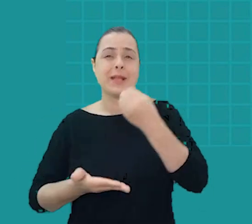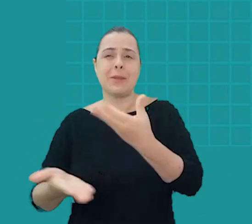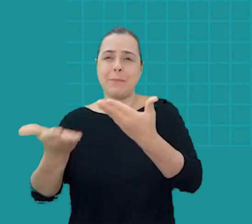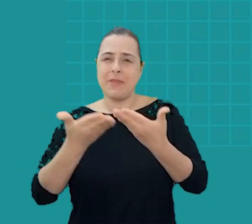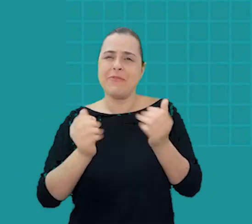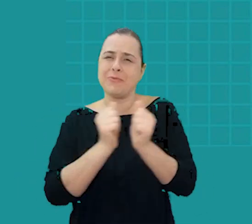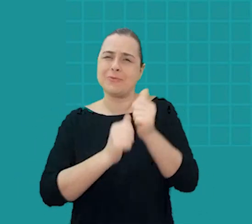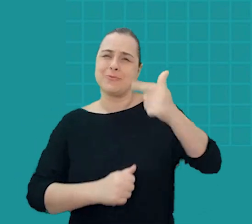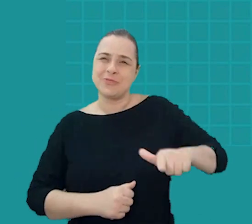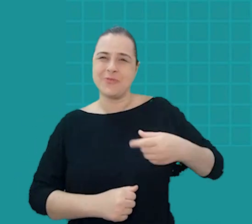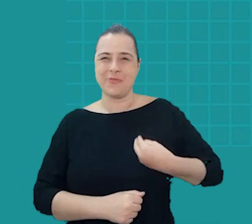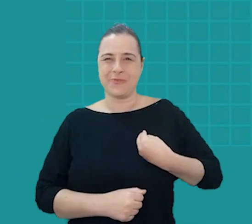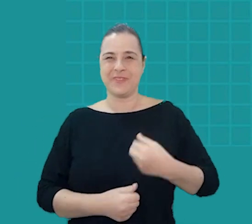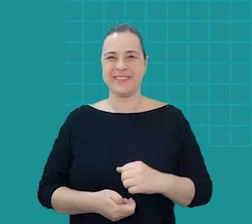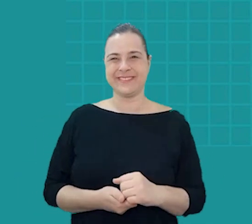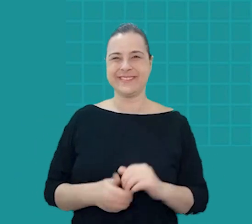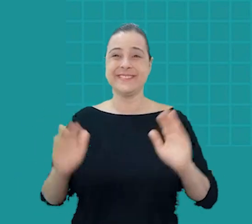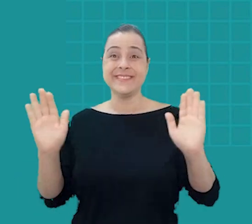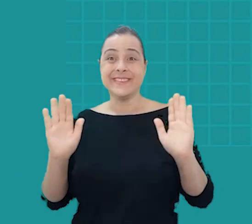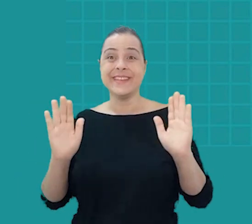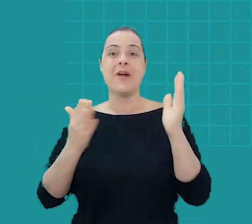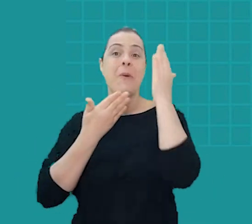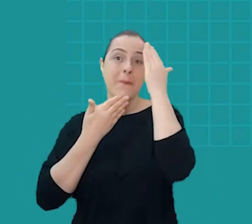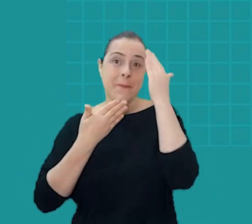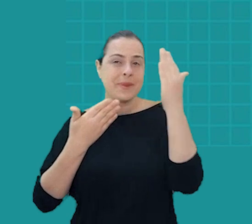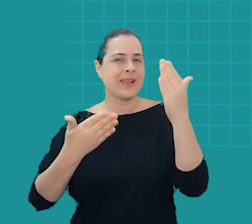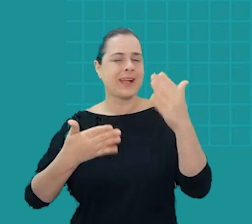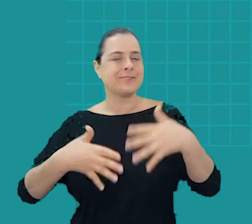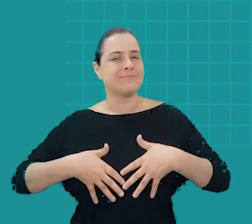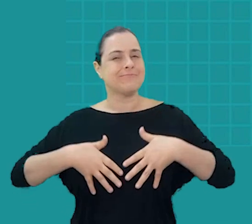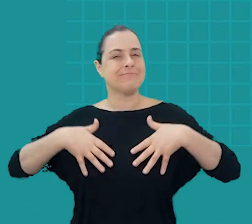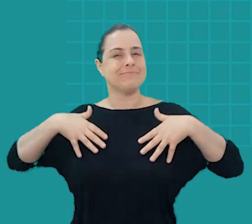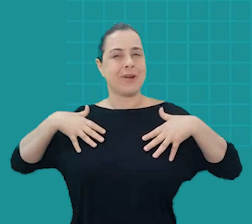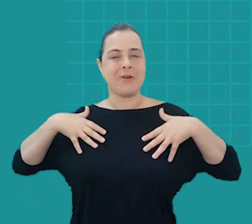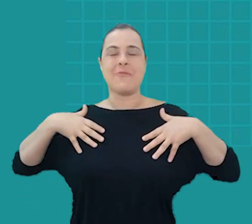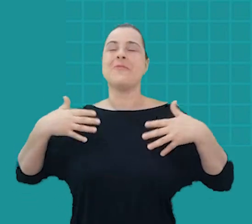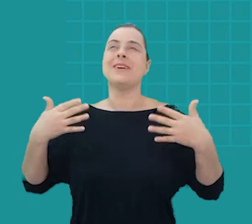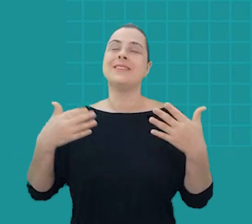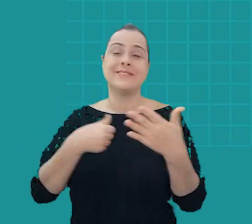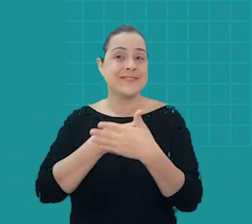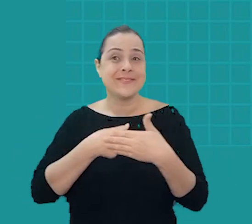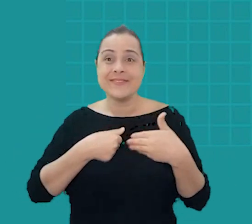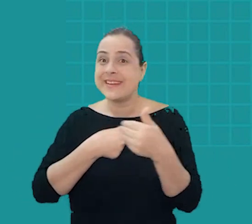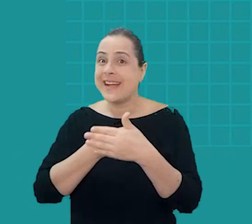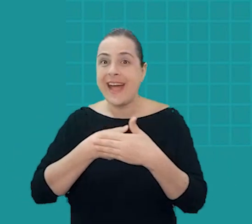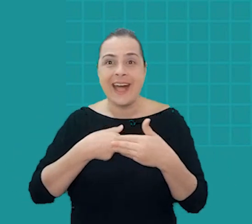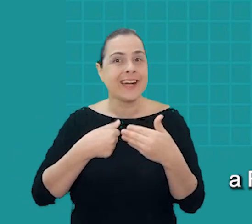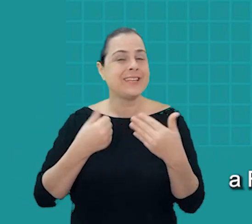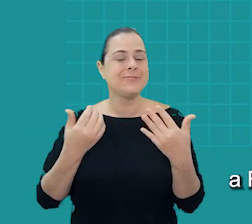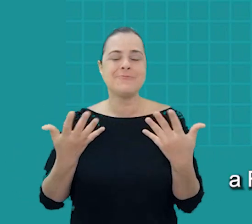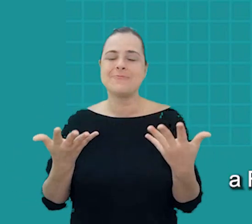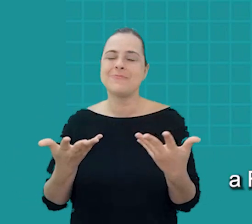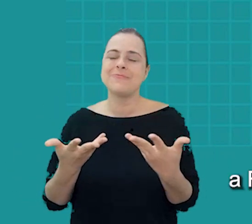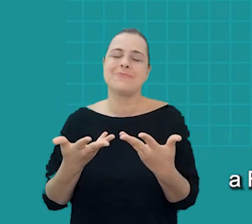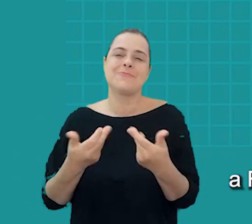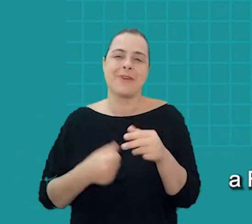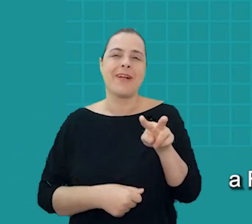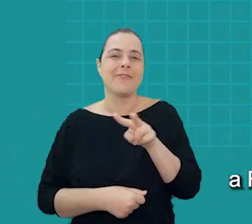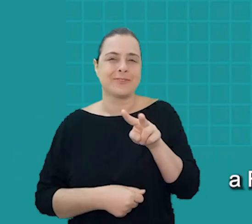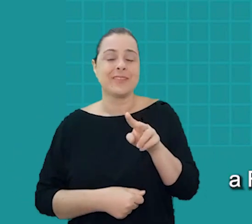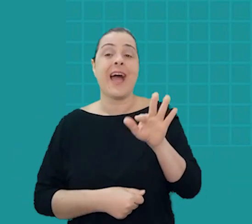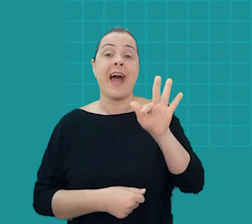novo. Opa, obrigado aí, é uma honra, tá? Tenho um carinho muito grande por você, a Fabi eu conheço